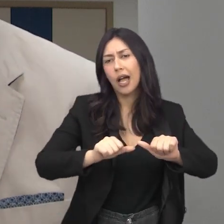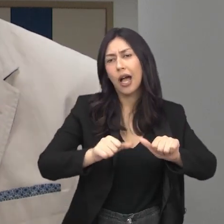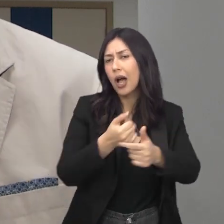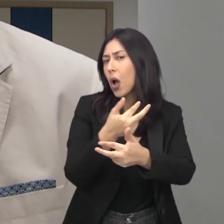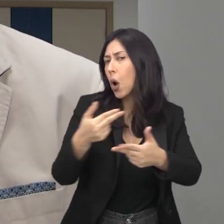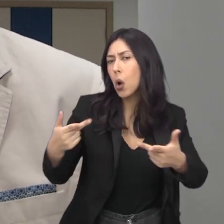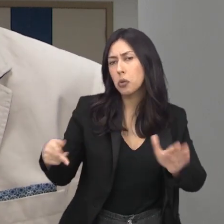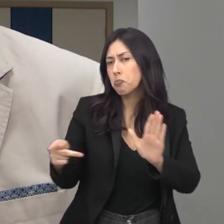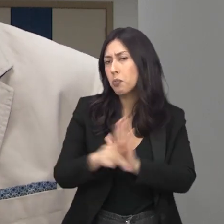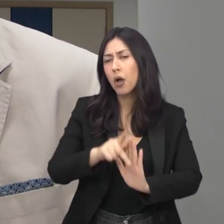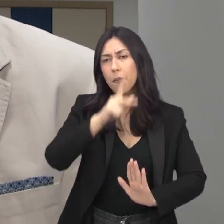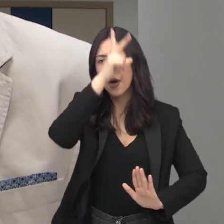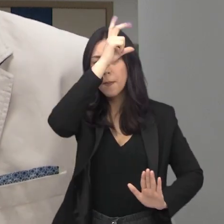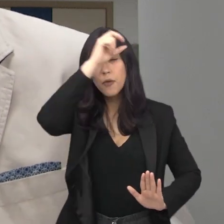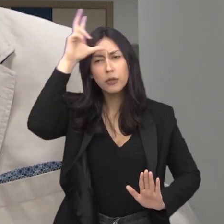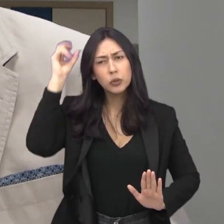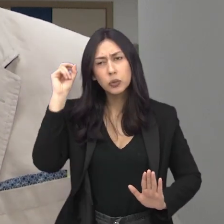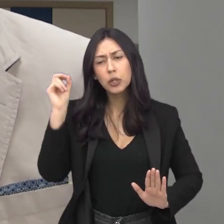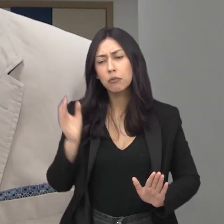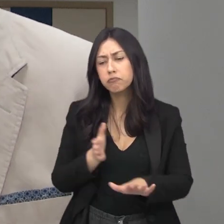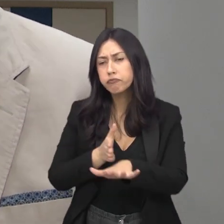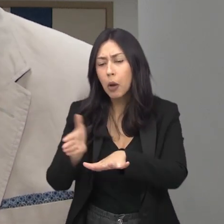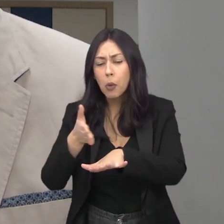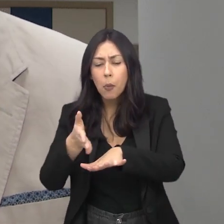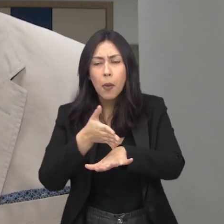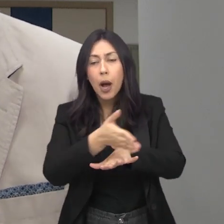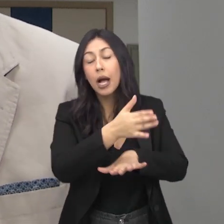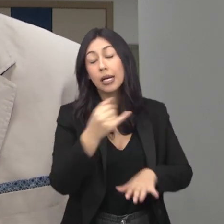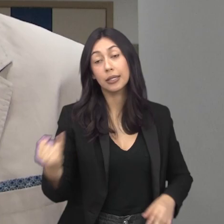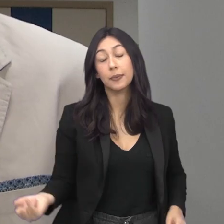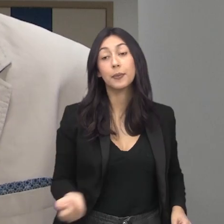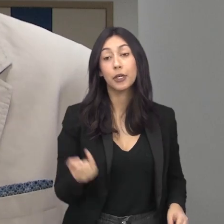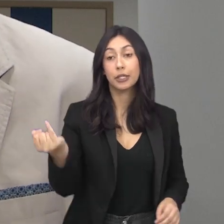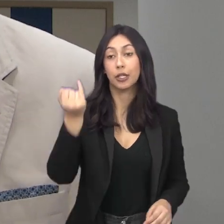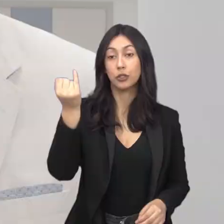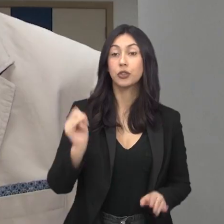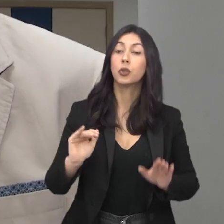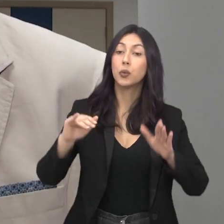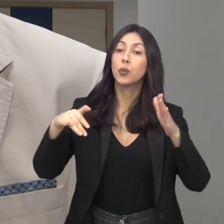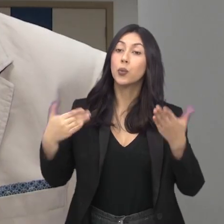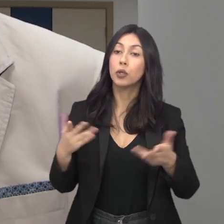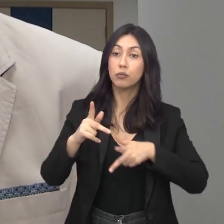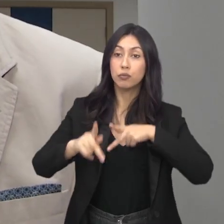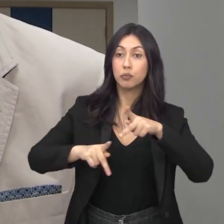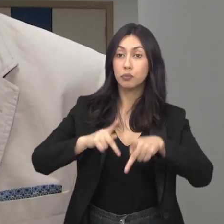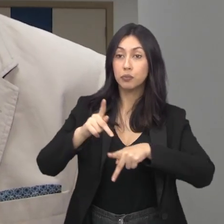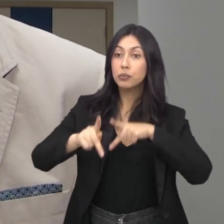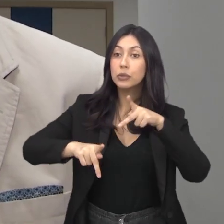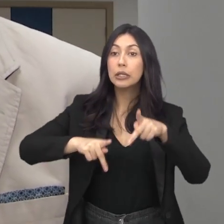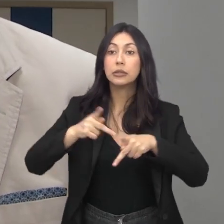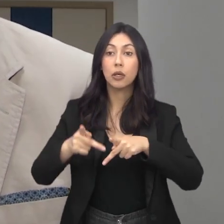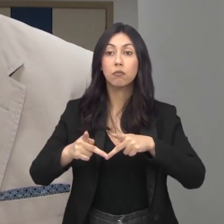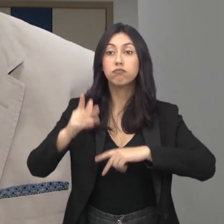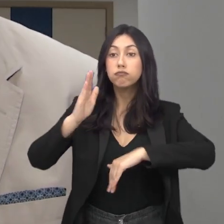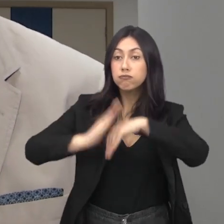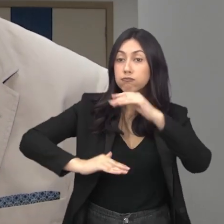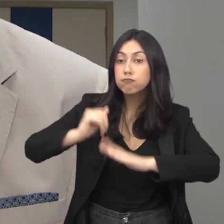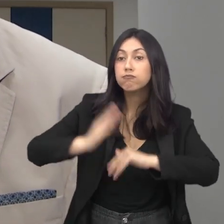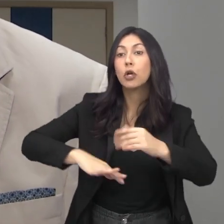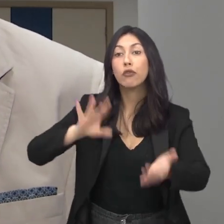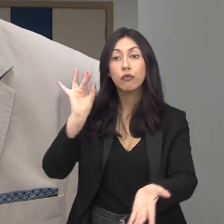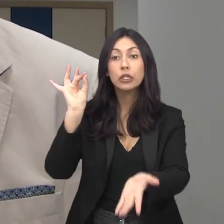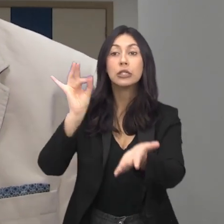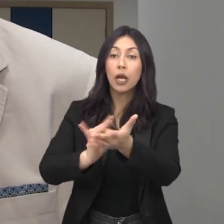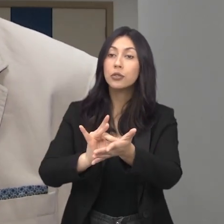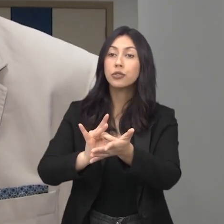algum funcionamento da rede pública em diversos segmentos, né, é de suma importância. Quando a população ela é